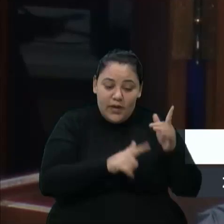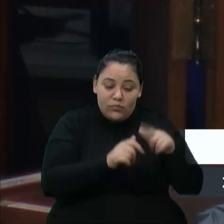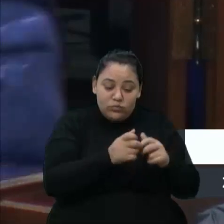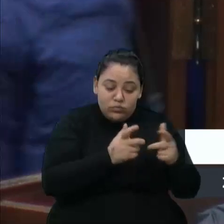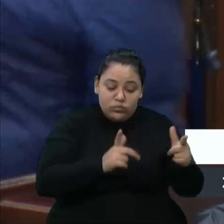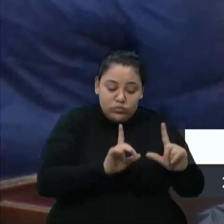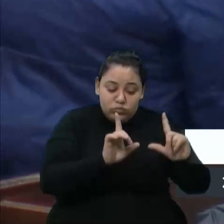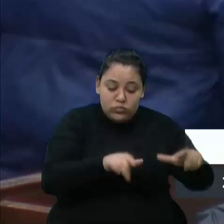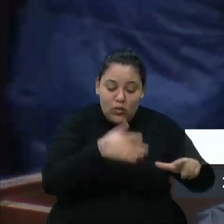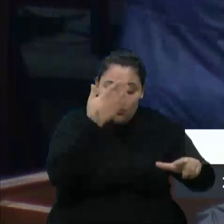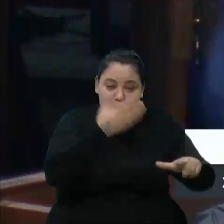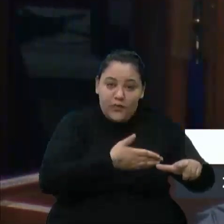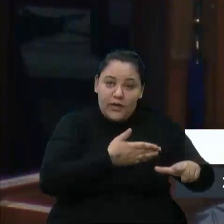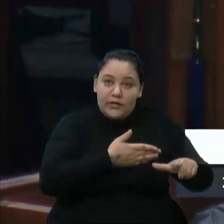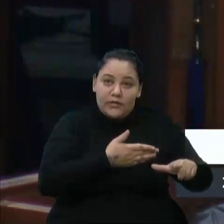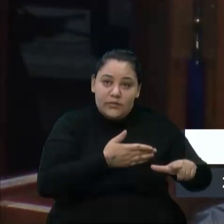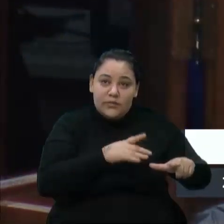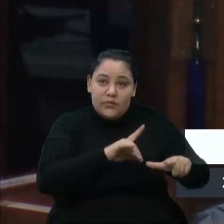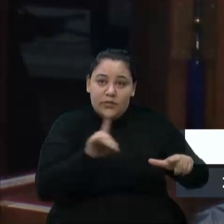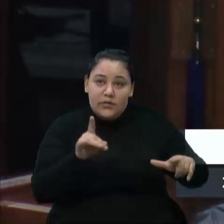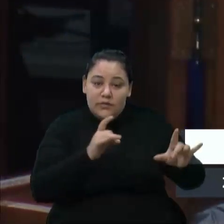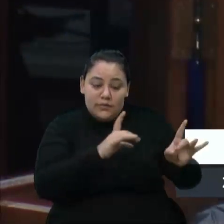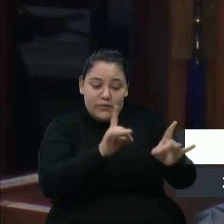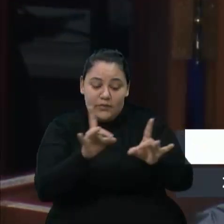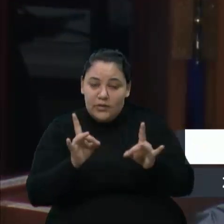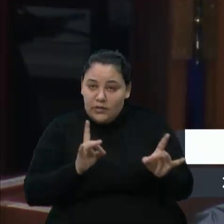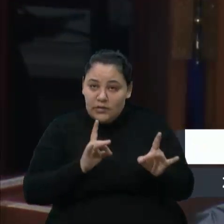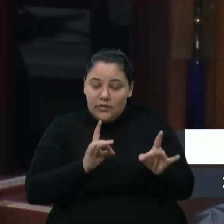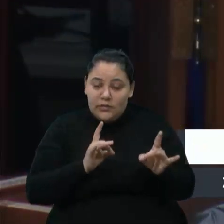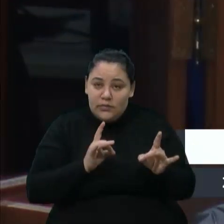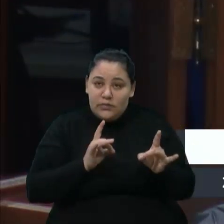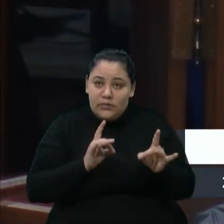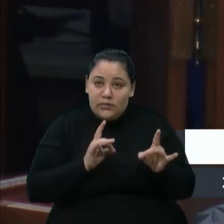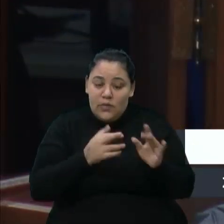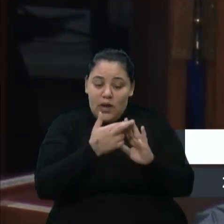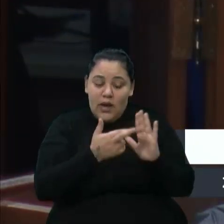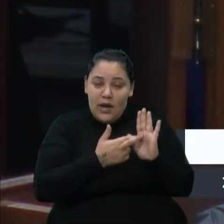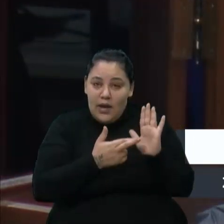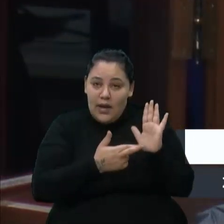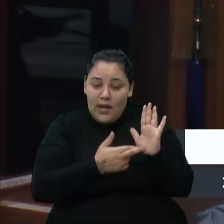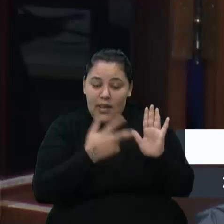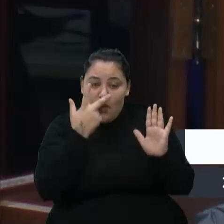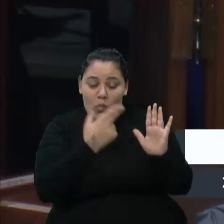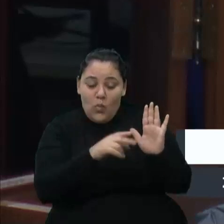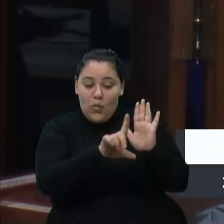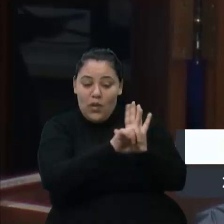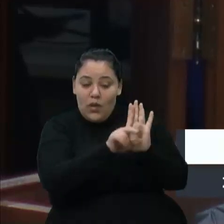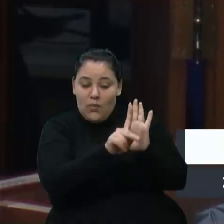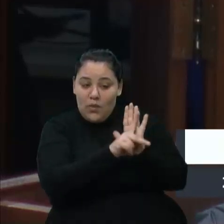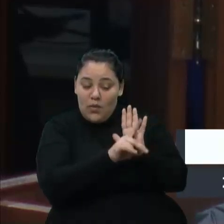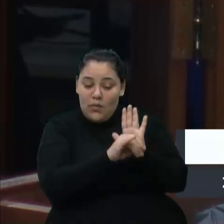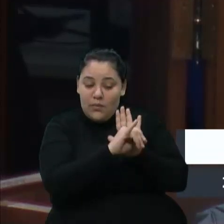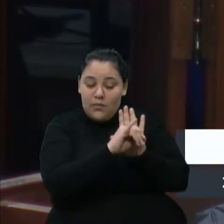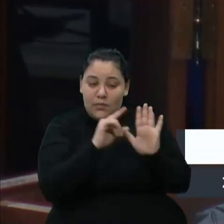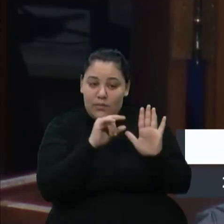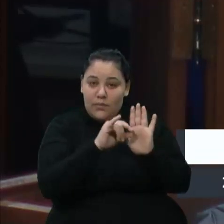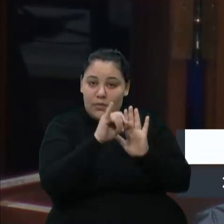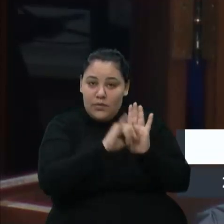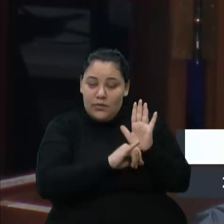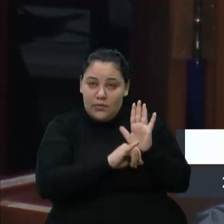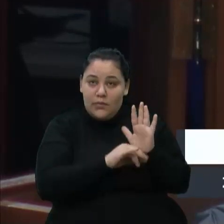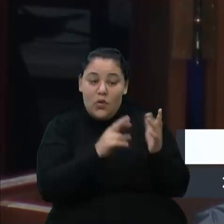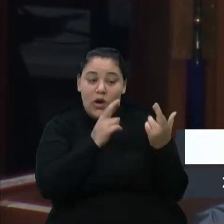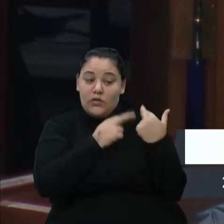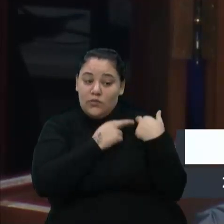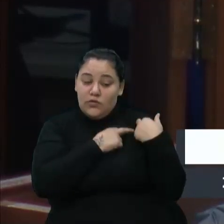alcançando aquele objeto de comercialização regular, na forma da legislação própria. Inciso 1º. O responsável que